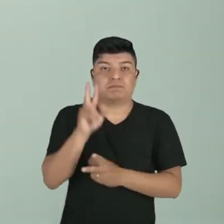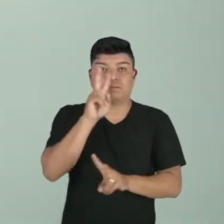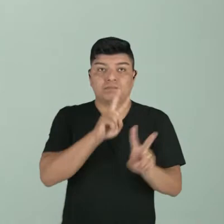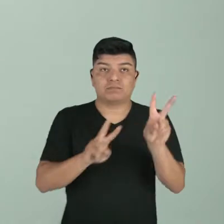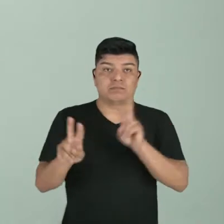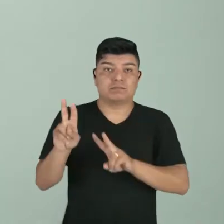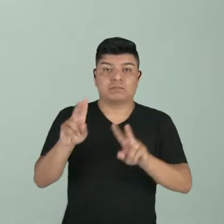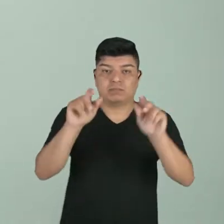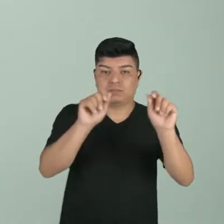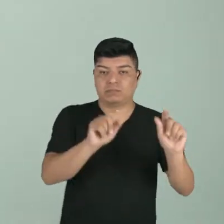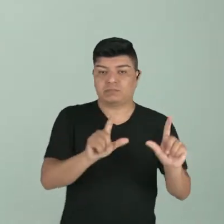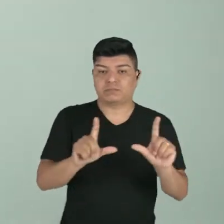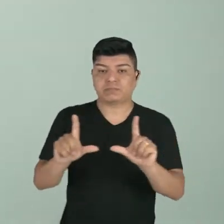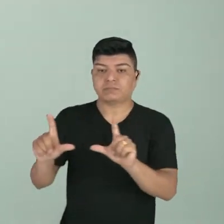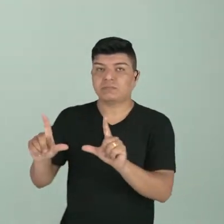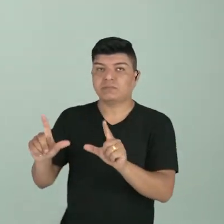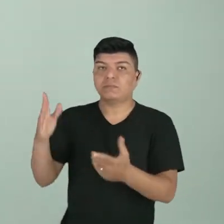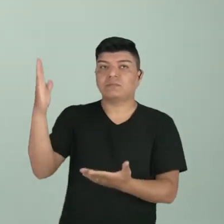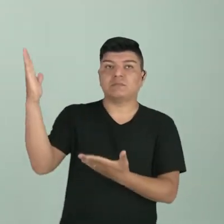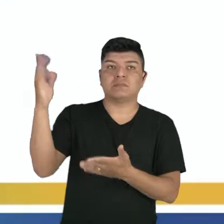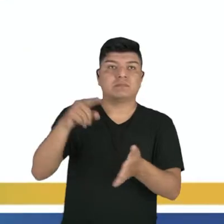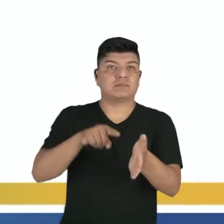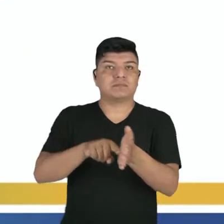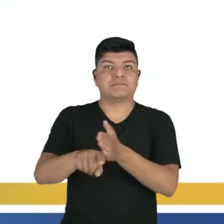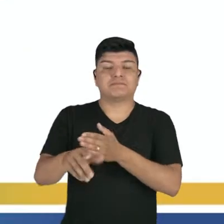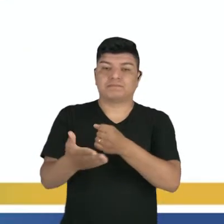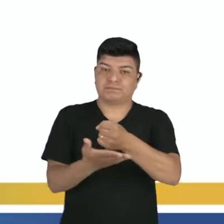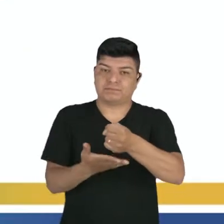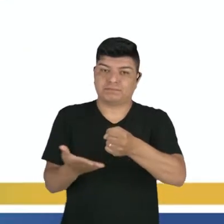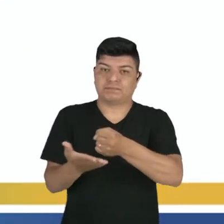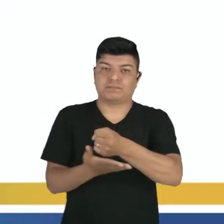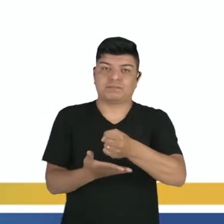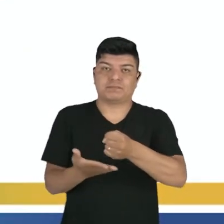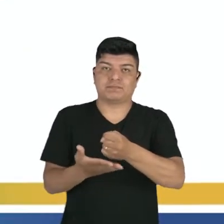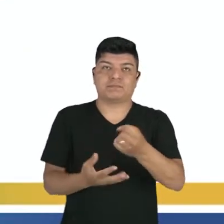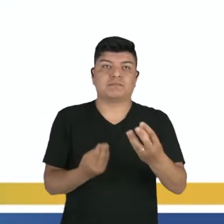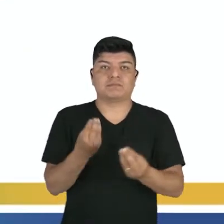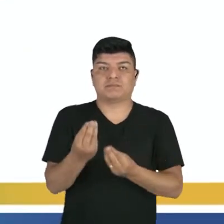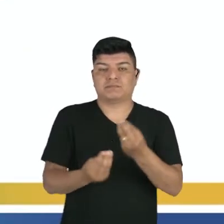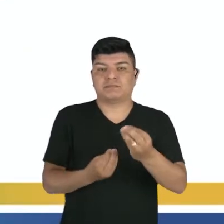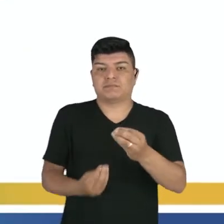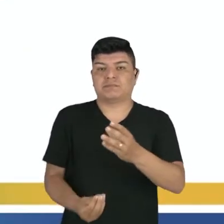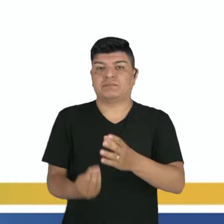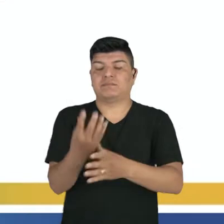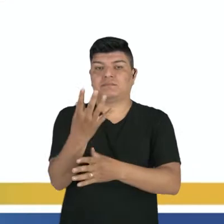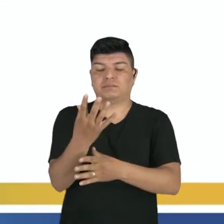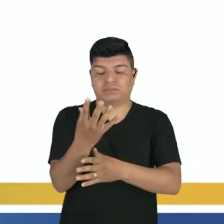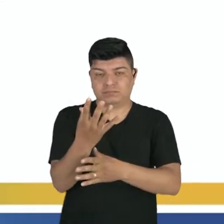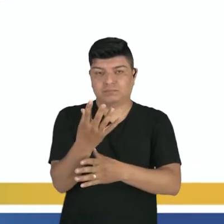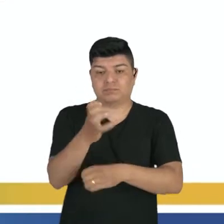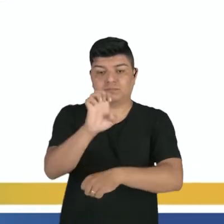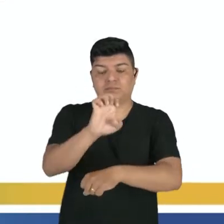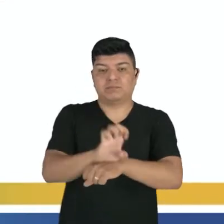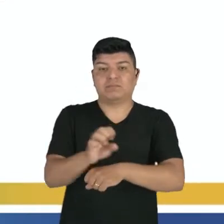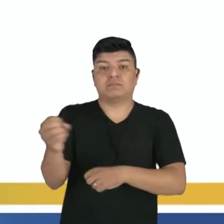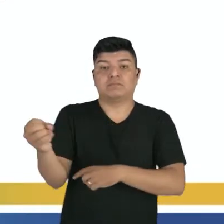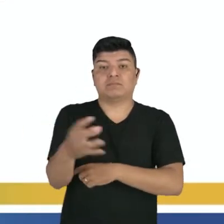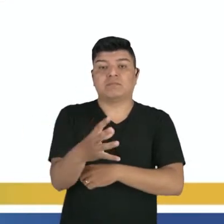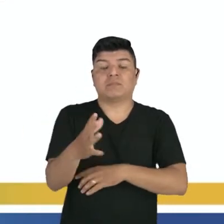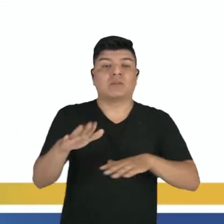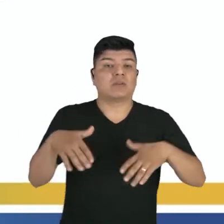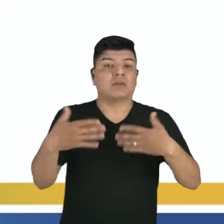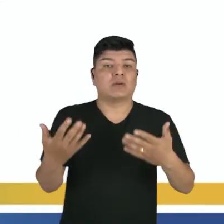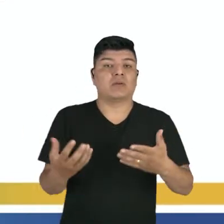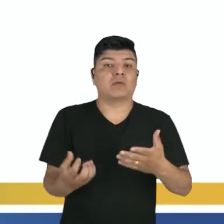em tela, nós temos uma pergunta básica: como surgiu o Estado moderno? Qual a origem